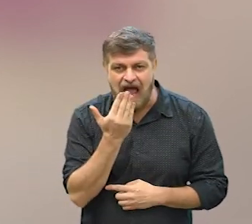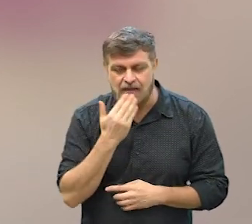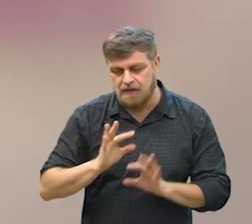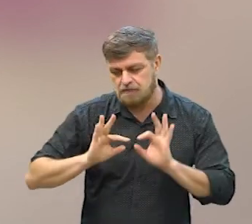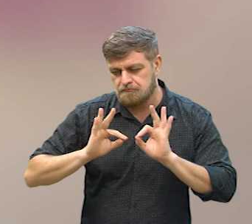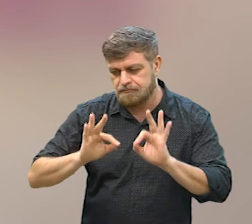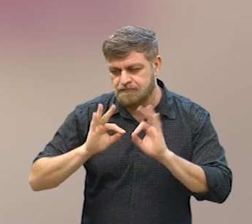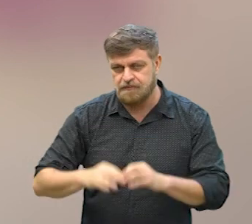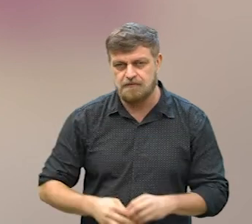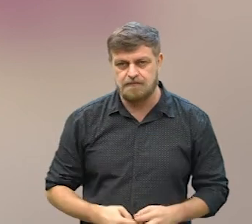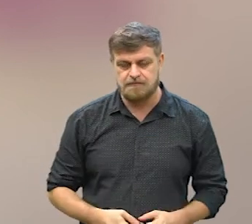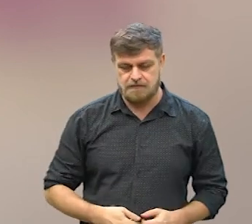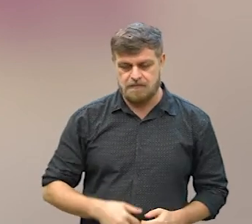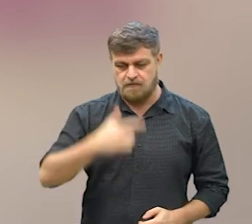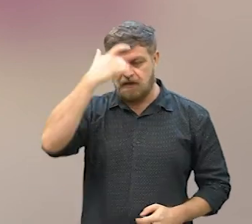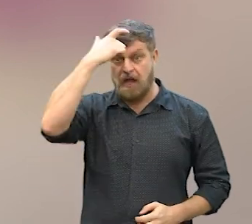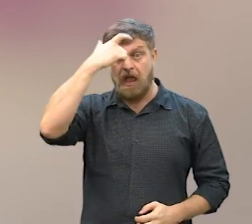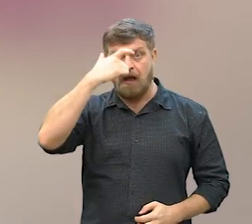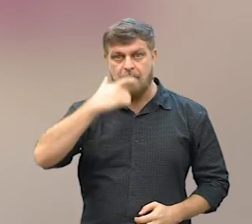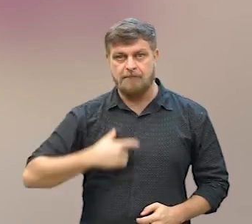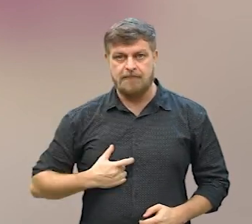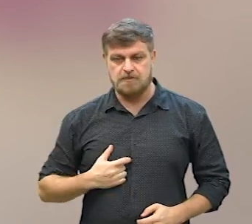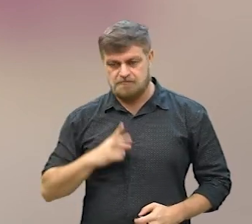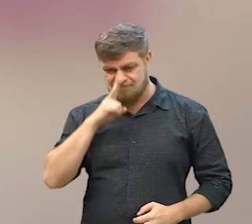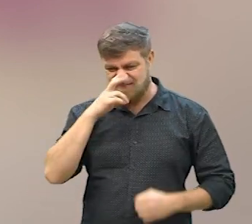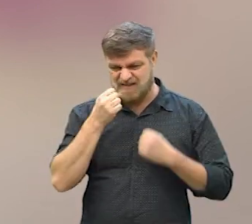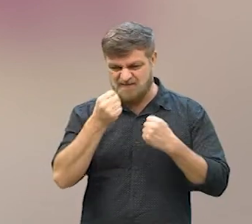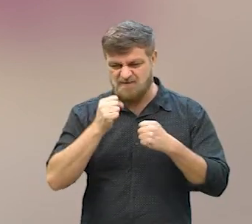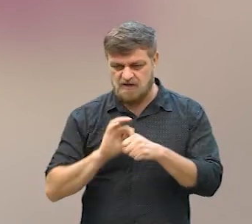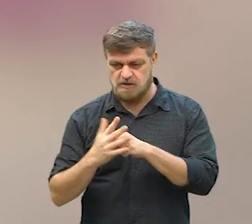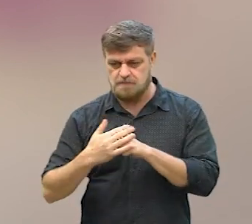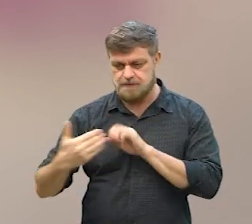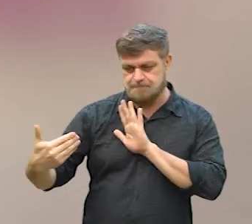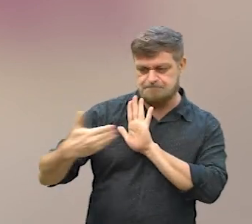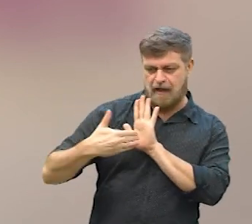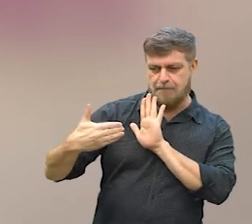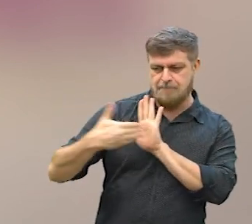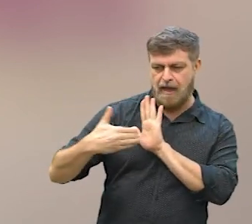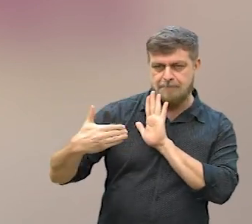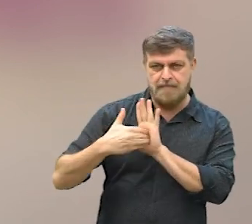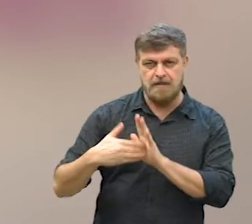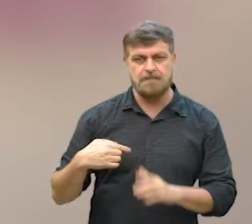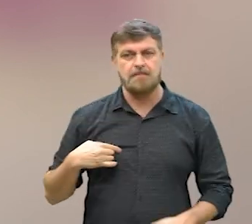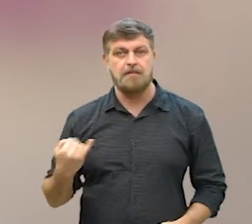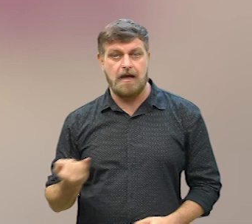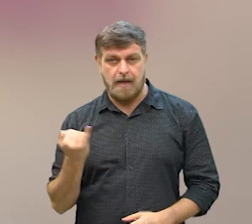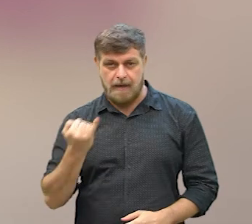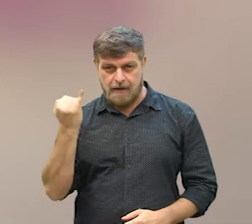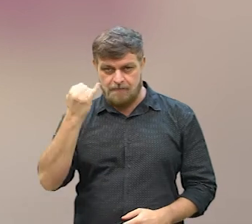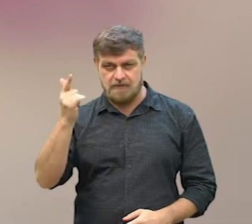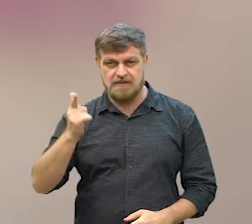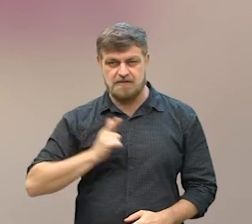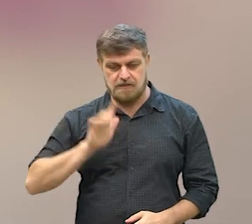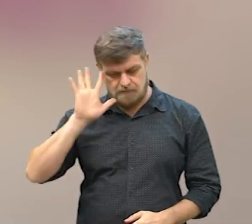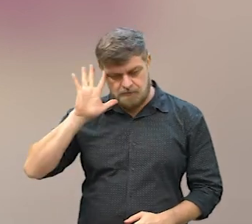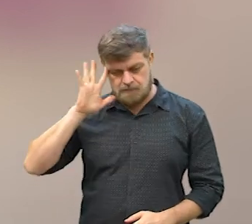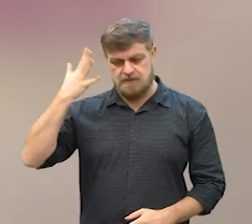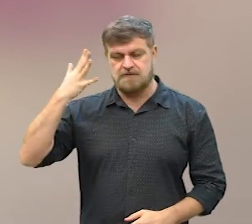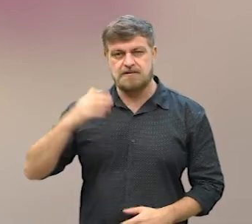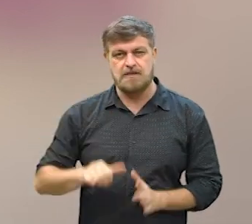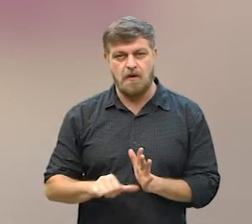saudáveis, te torna uma pessoa menos vulnerável para a doença. Então, acho que é de suma importância